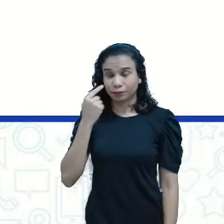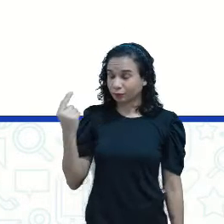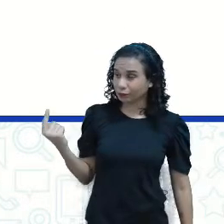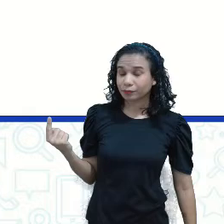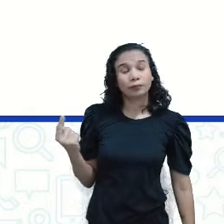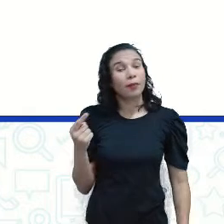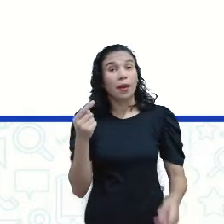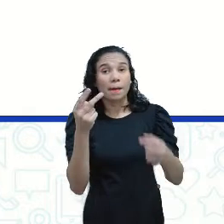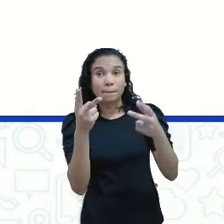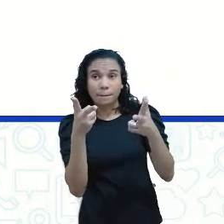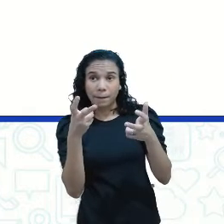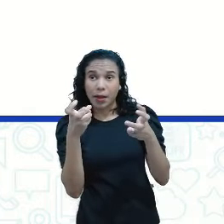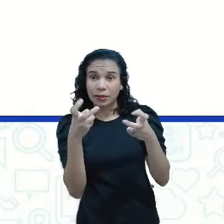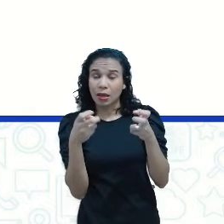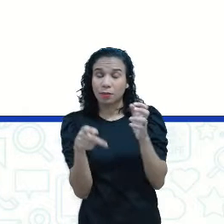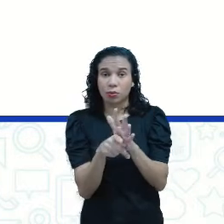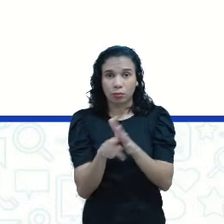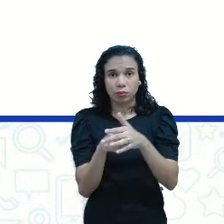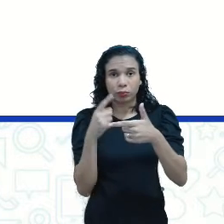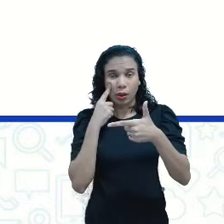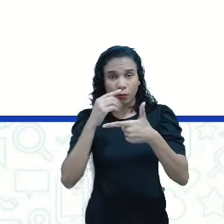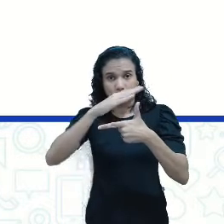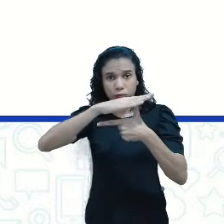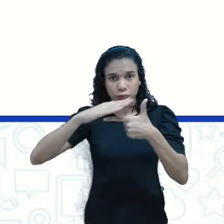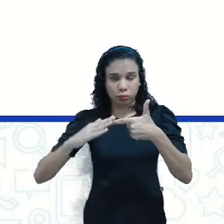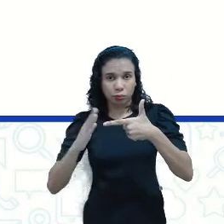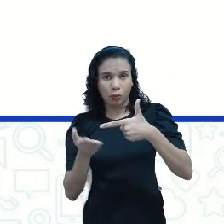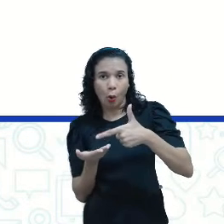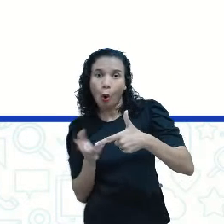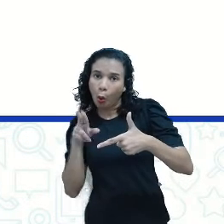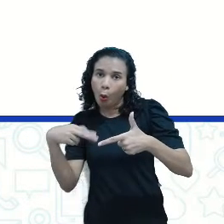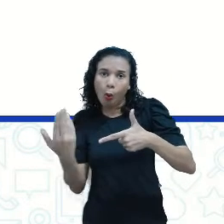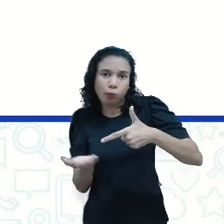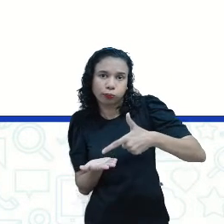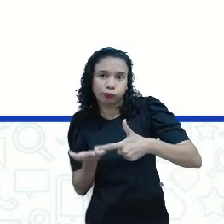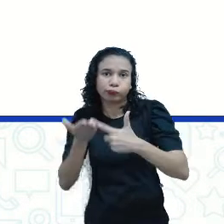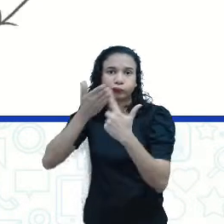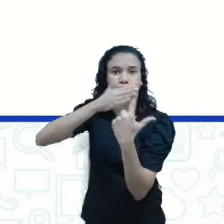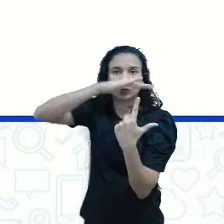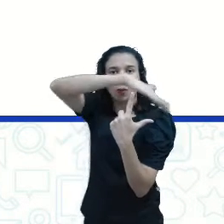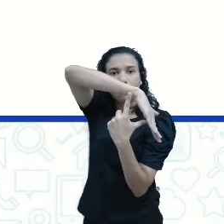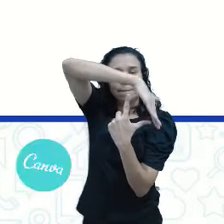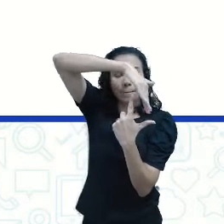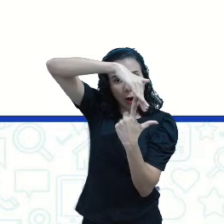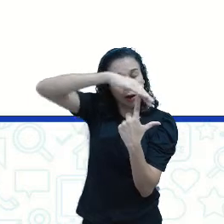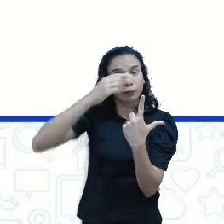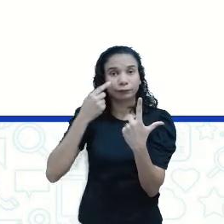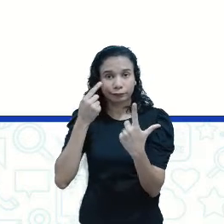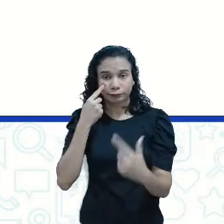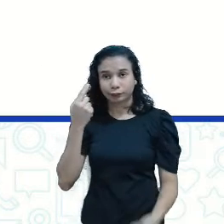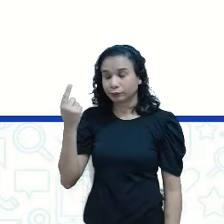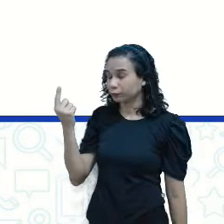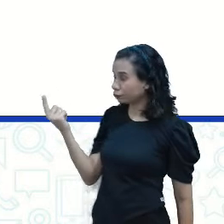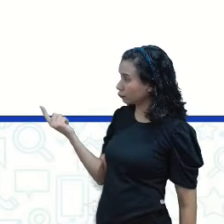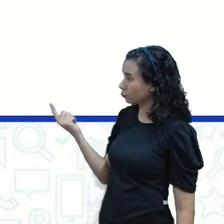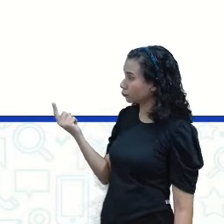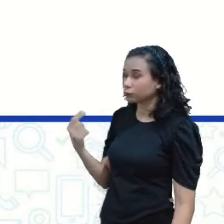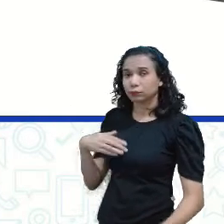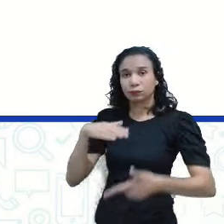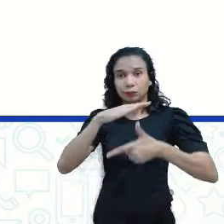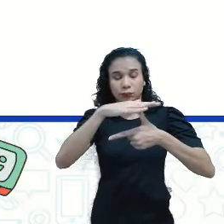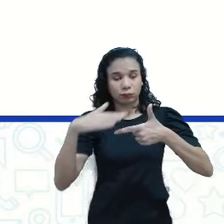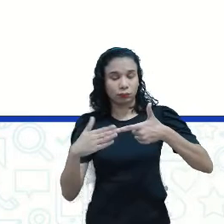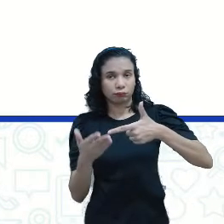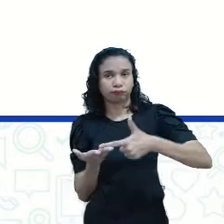Aí você veja, tem a altura com esse formato de triângulo, com aquele anterior que eu coloquei, vou até voltar para você observar. Tem nesse formato aqui,